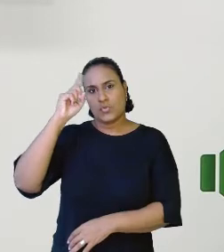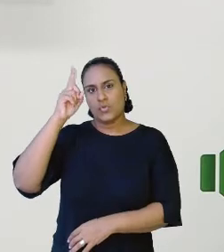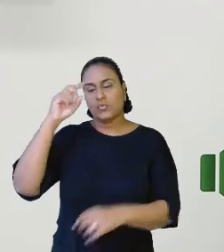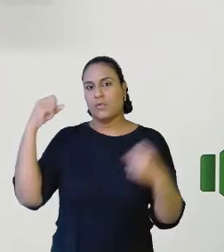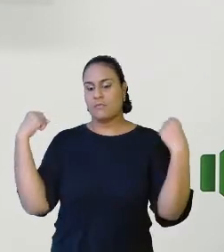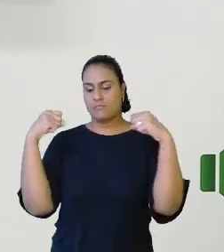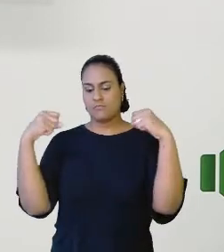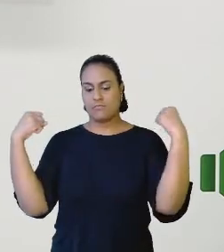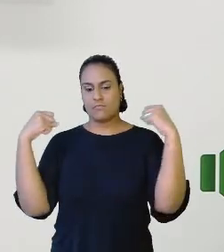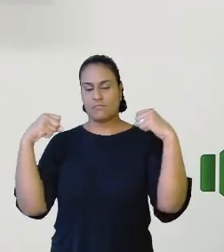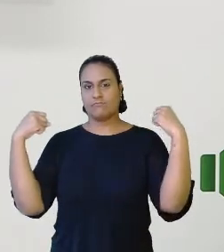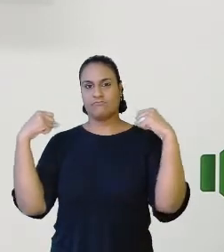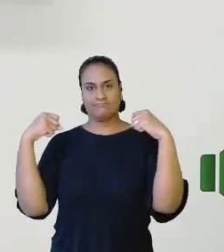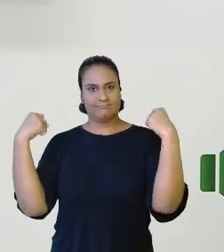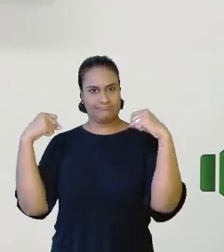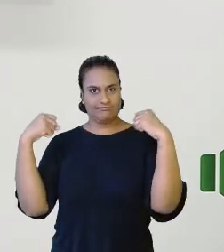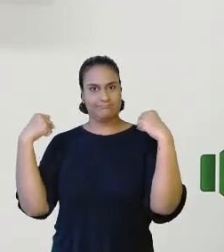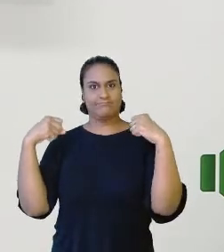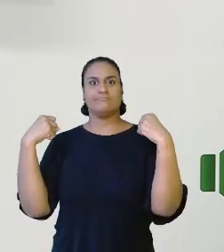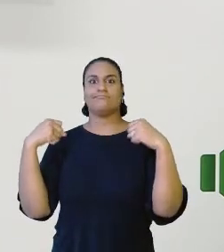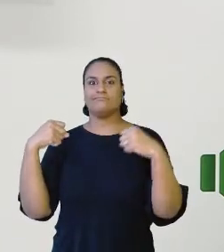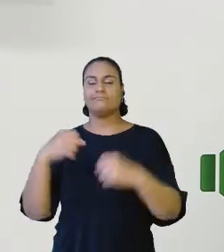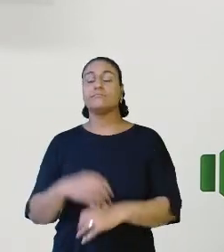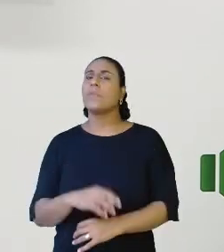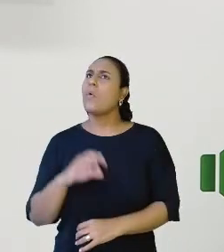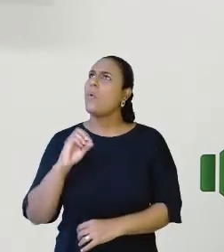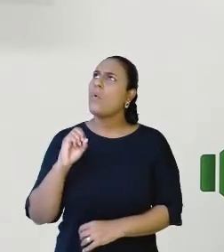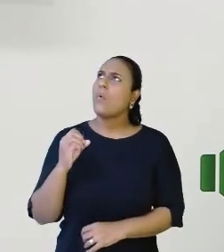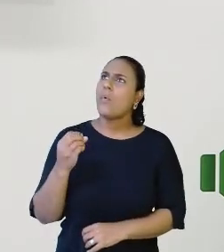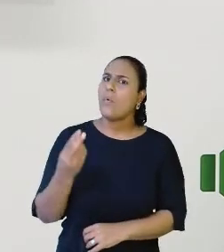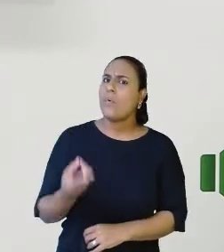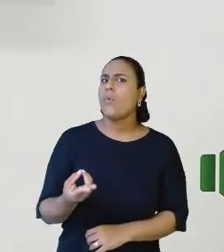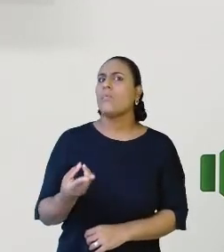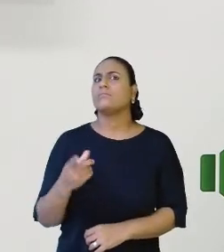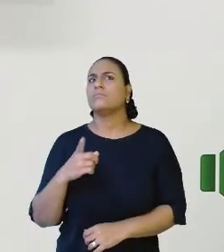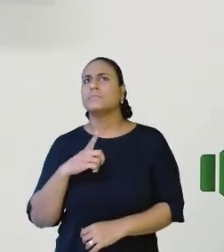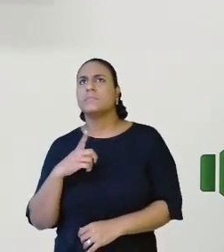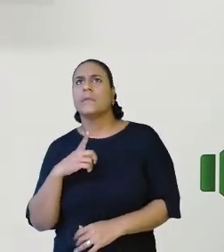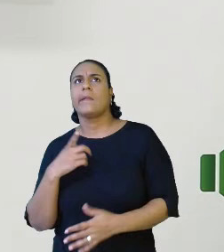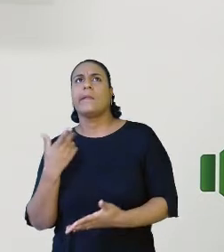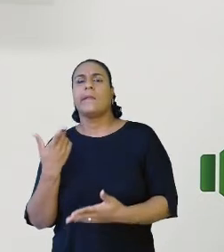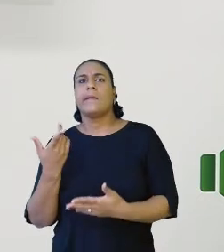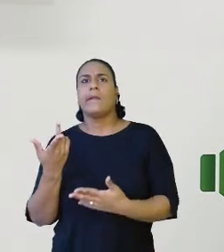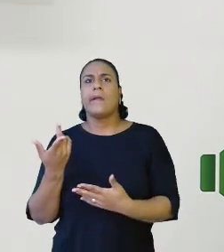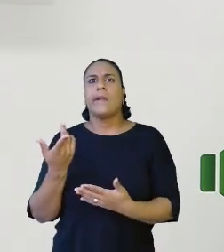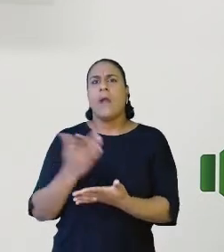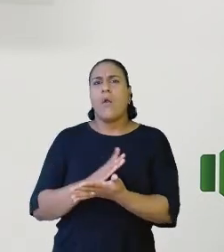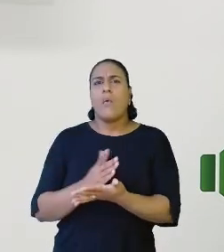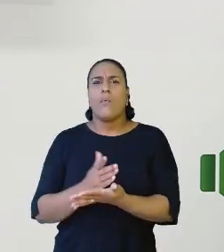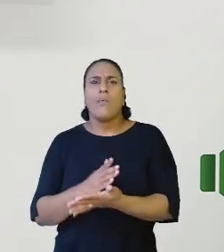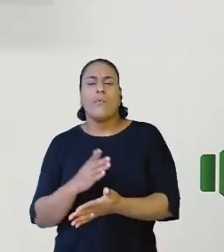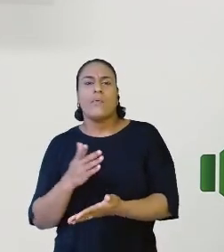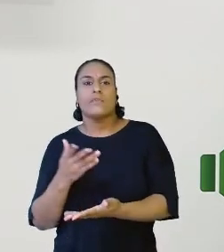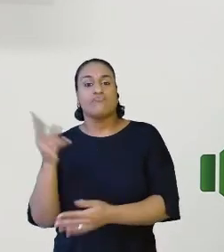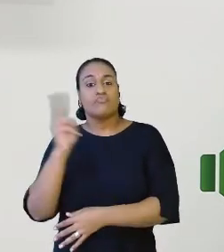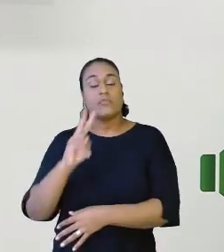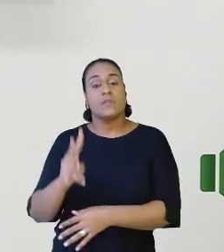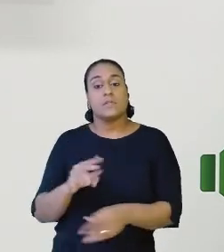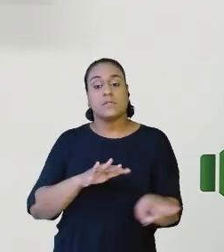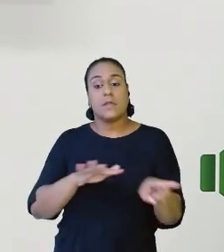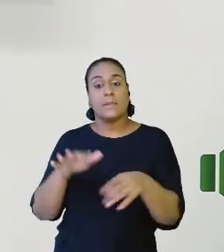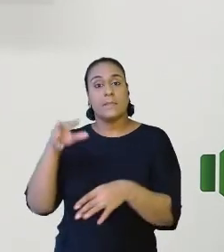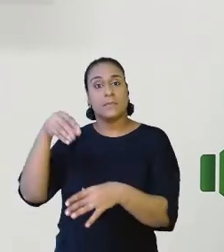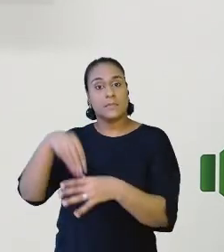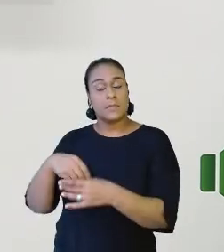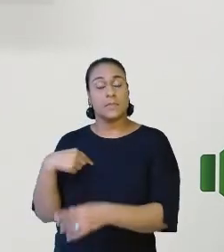físicas, todos os dias, se possível, ou com uma frequência boa, algumas vezes por semana. Isso vai fazer com que a